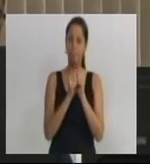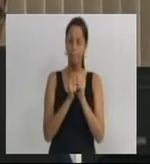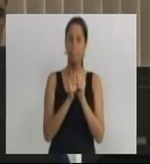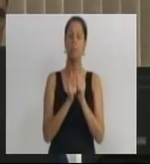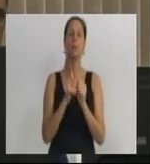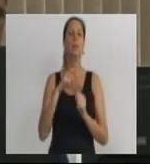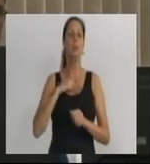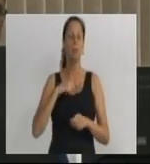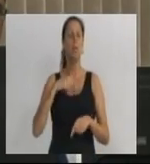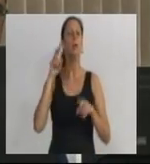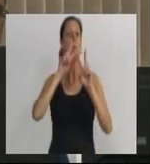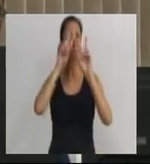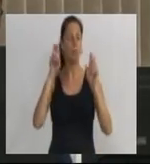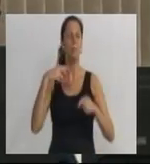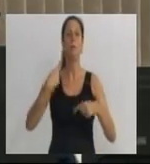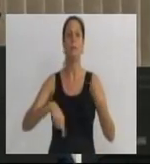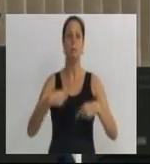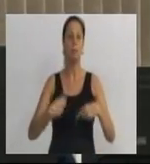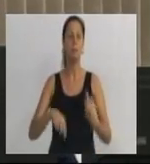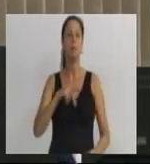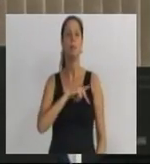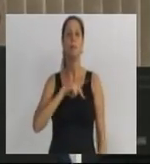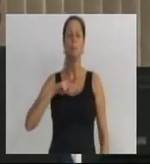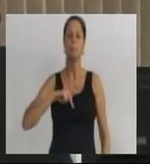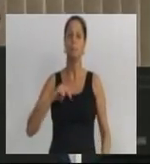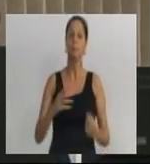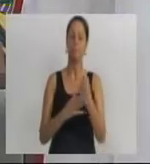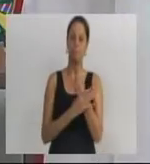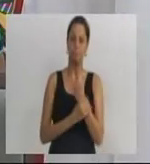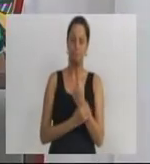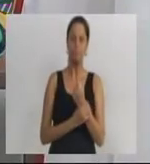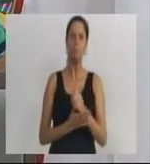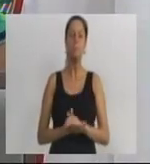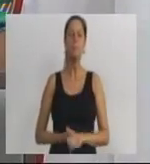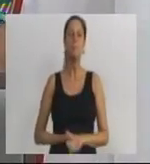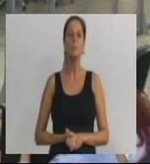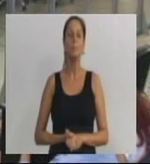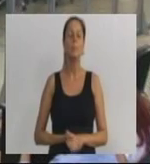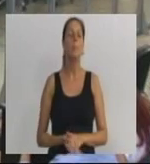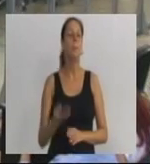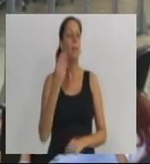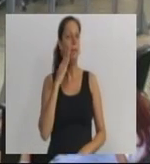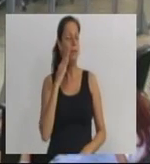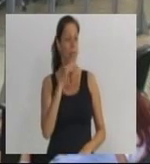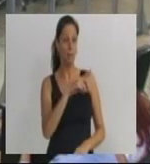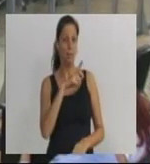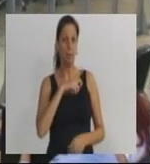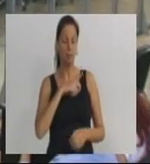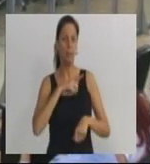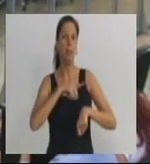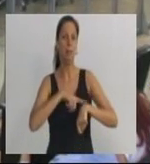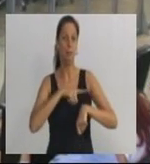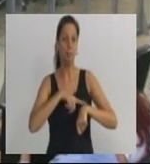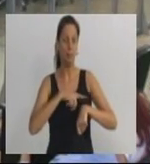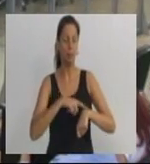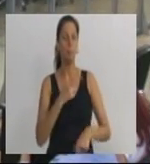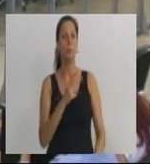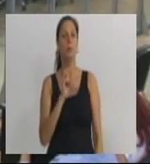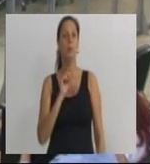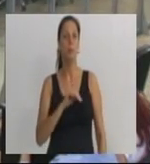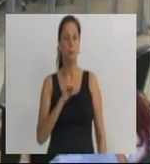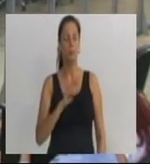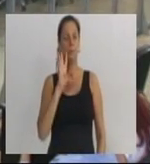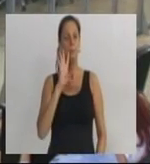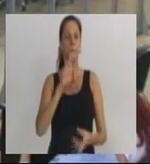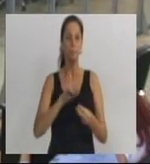discussão da segurança pública para Blumenau. Vereador Beto Tribez, além do tempo que ainda lhe resta, concedo-lhe mais 2 minutos devido à parte para sua